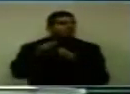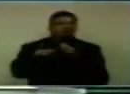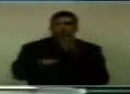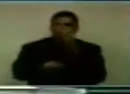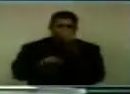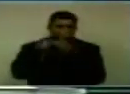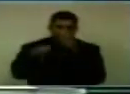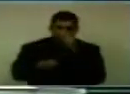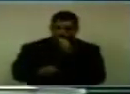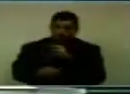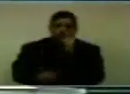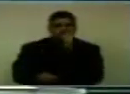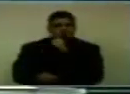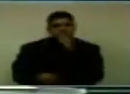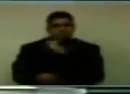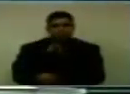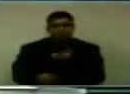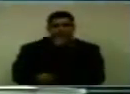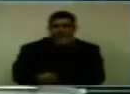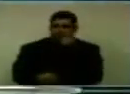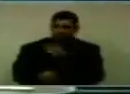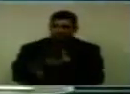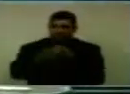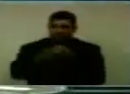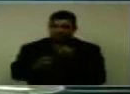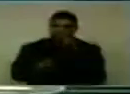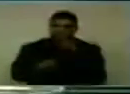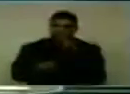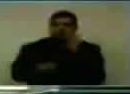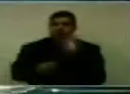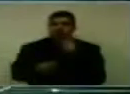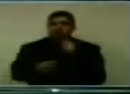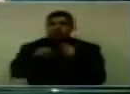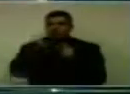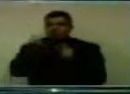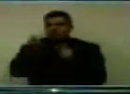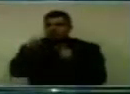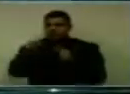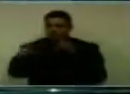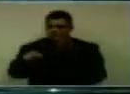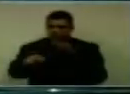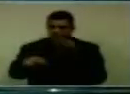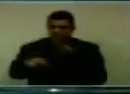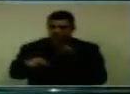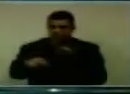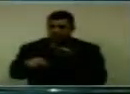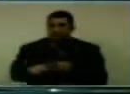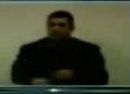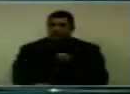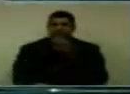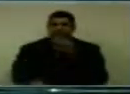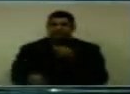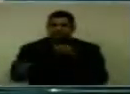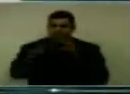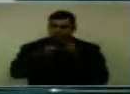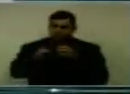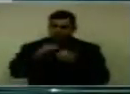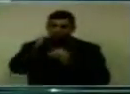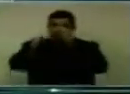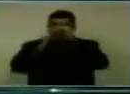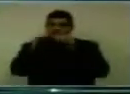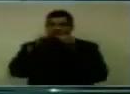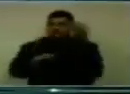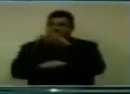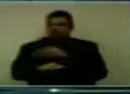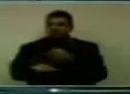absolutamente injusto e mentiroso querer negar o que a Arsan constatou. Os índices de